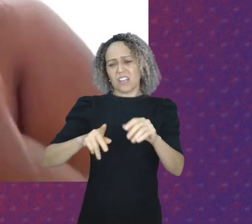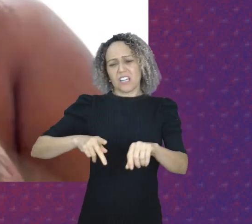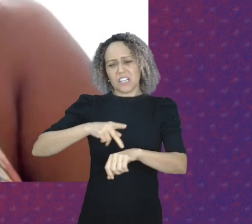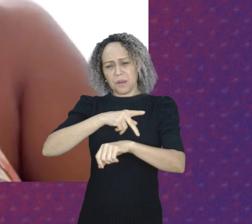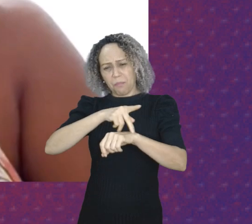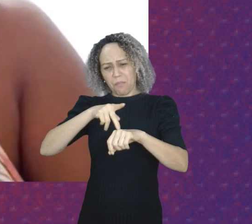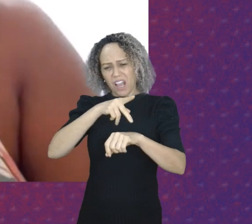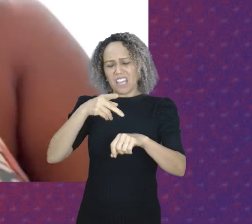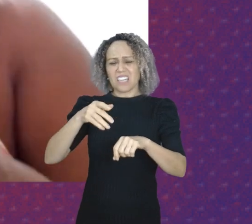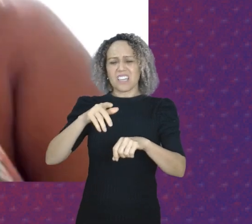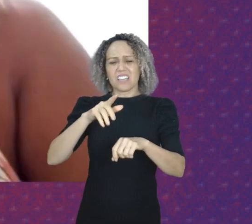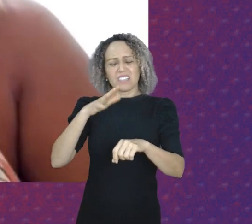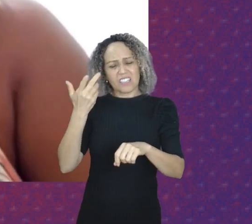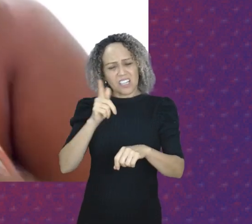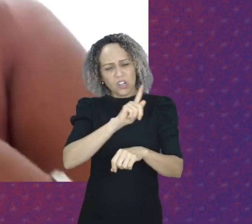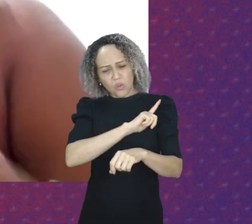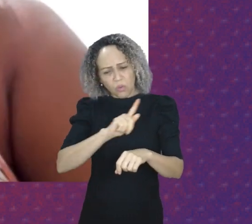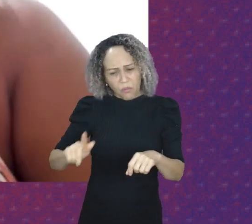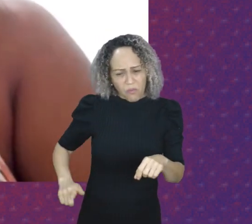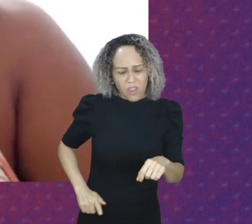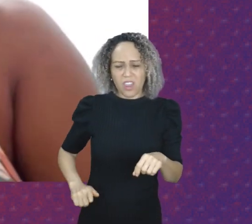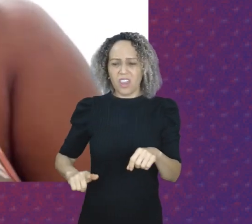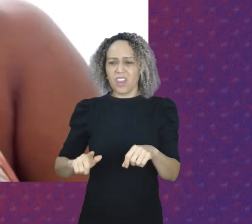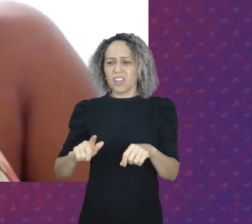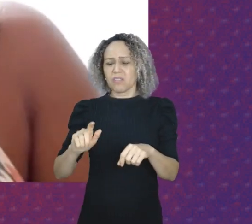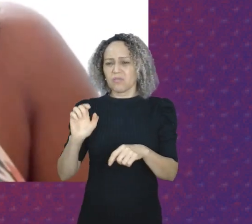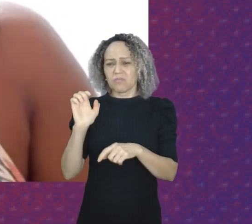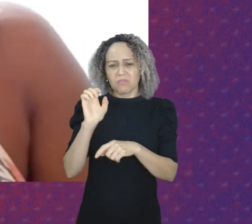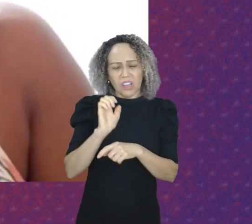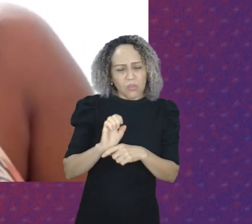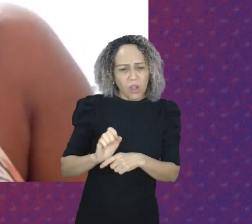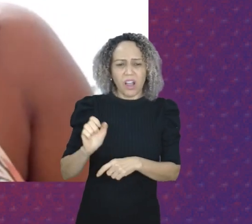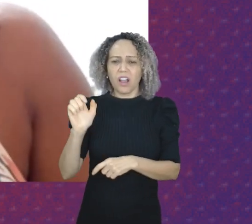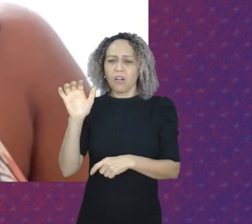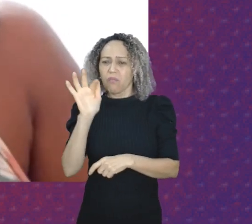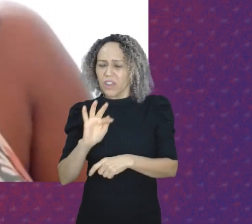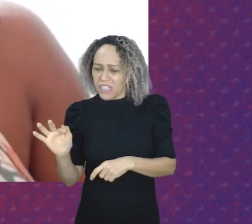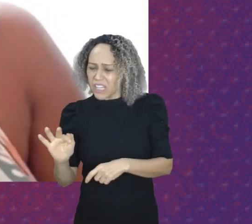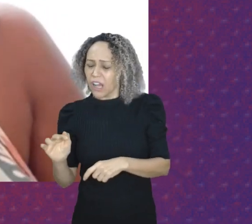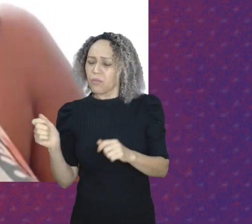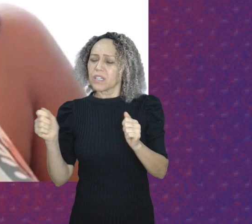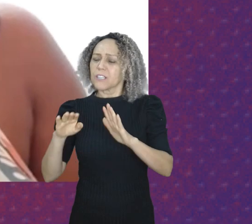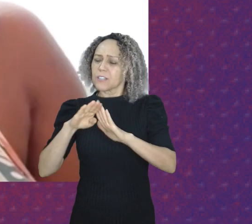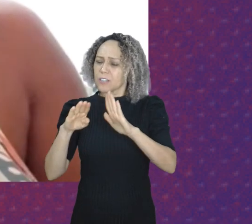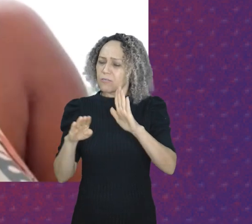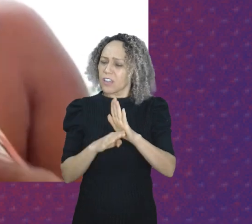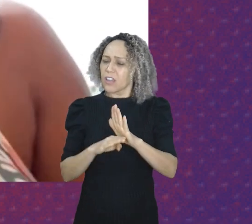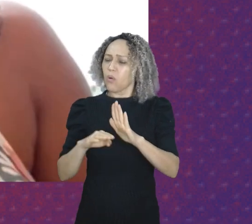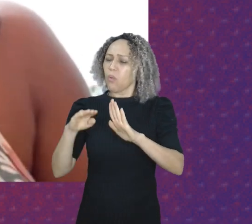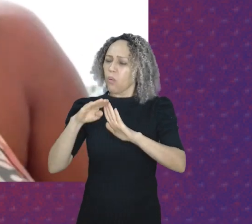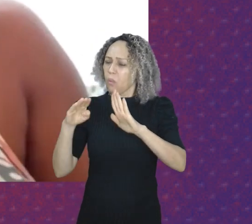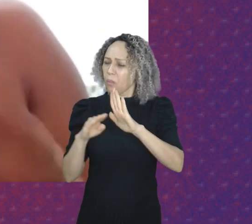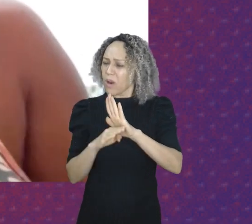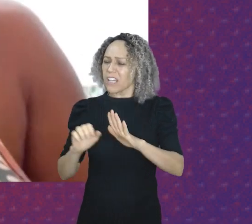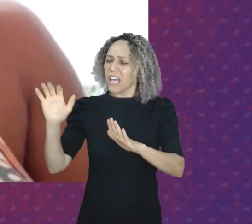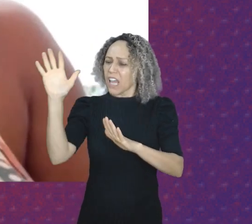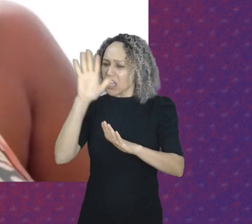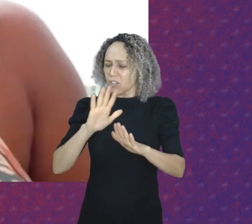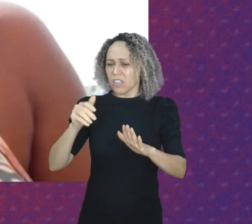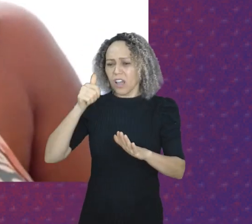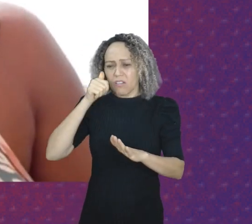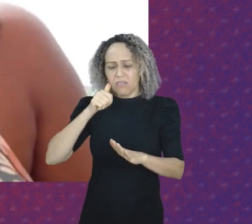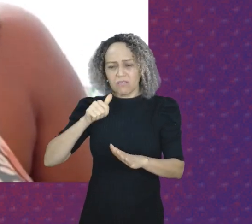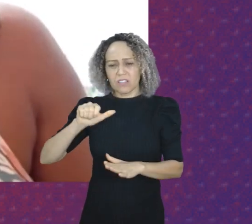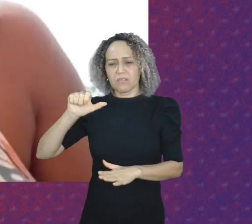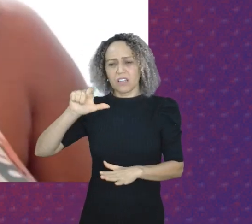plano estadual de lésbicas, mulheres bissexuais e transexuais. Isso é um plano que passe de